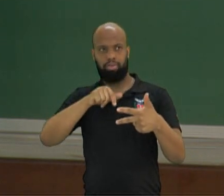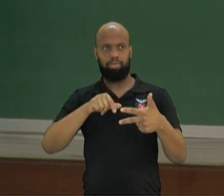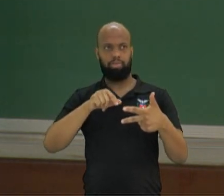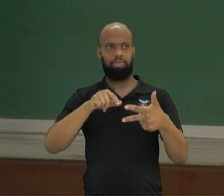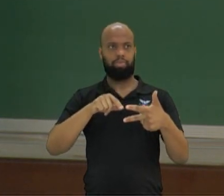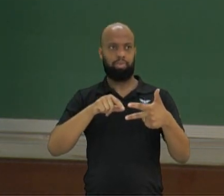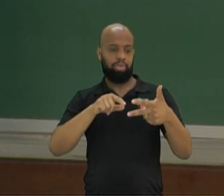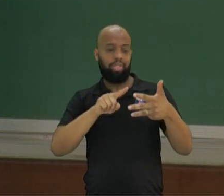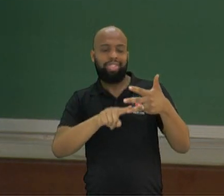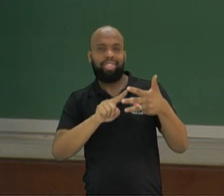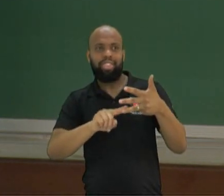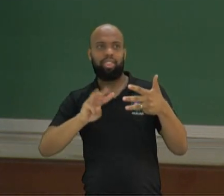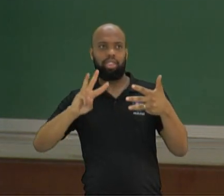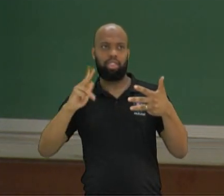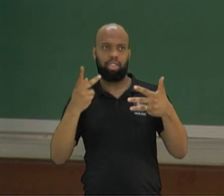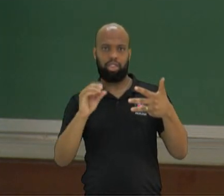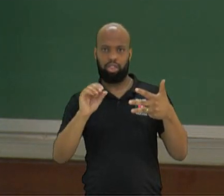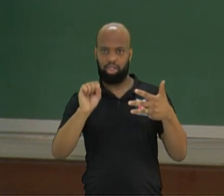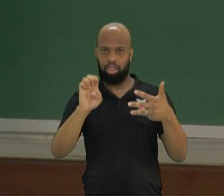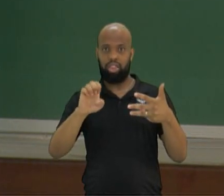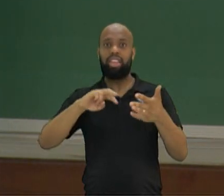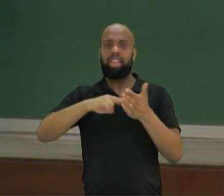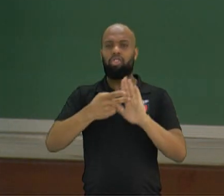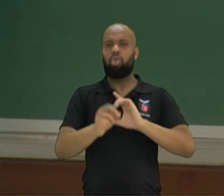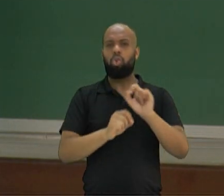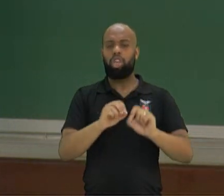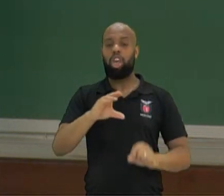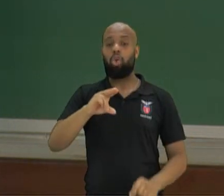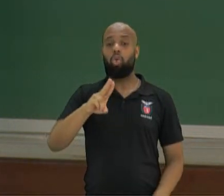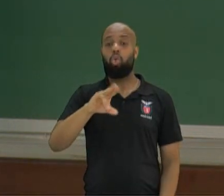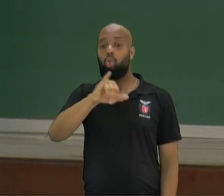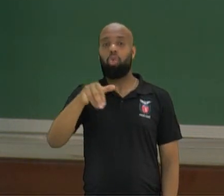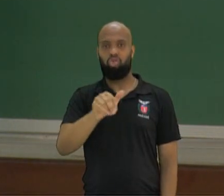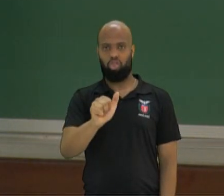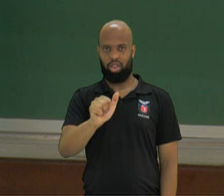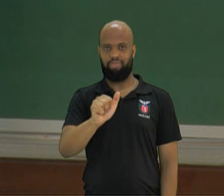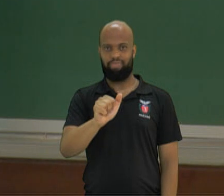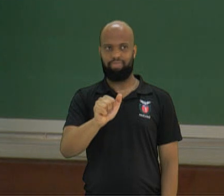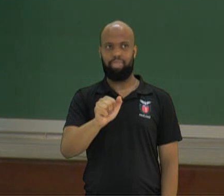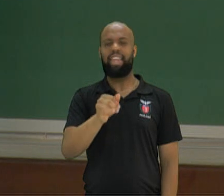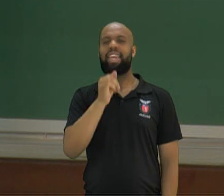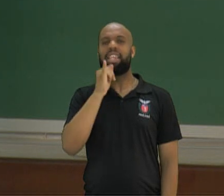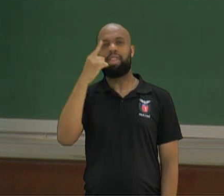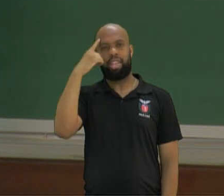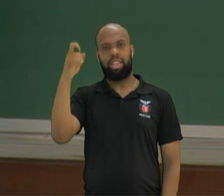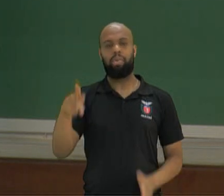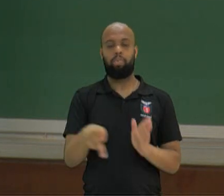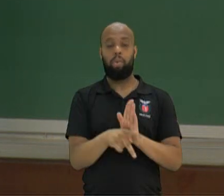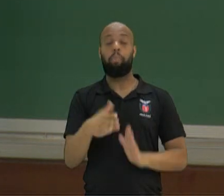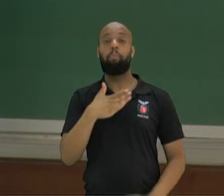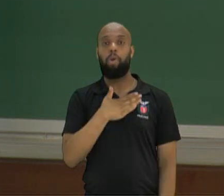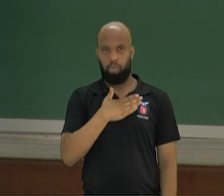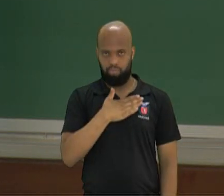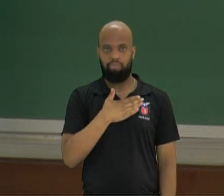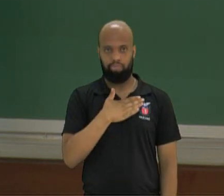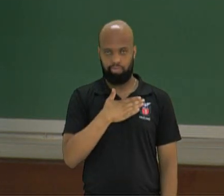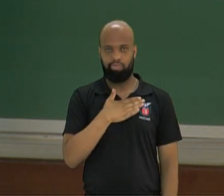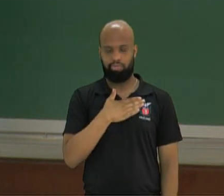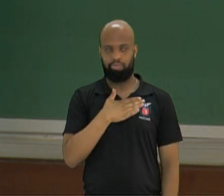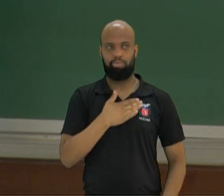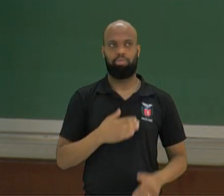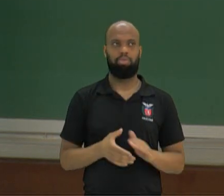cuja. Esse pronome ele é utilizado quando você está se referindo a uma ideia de posse.